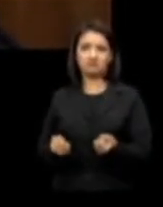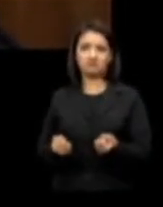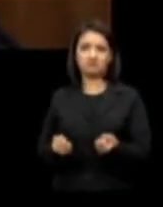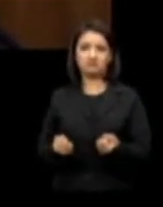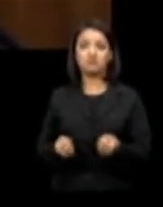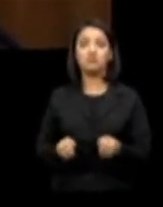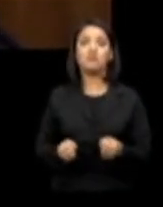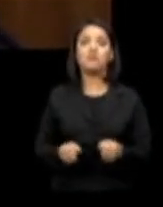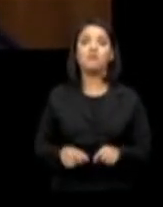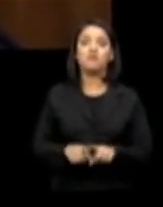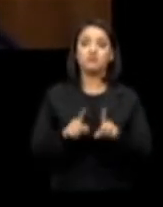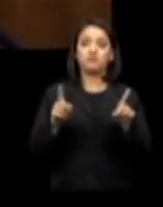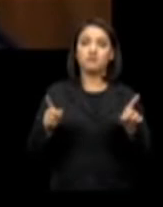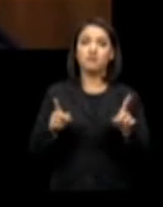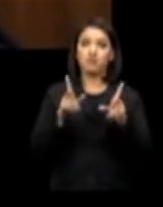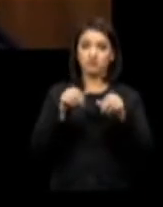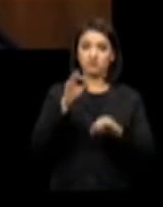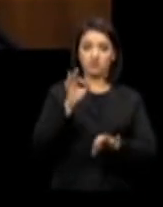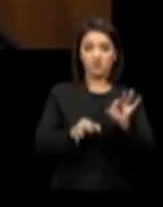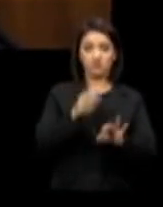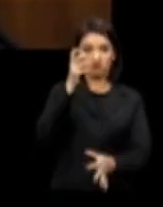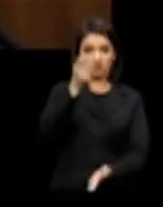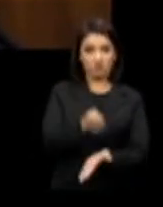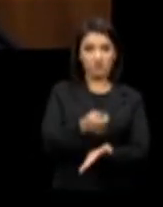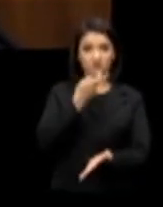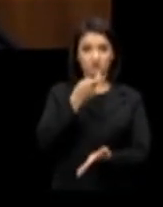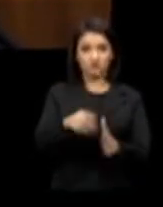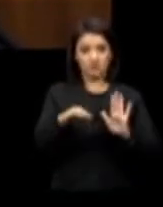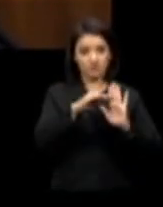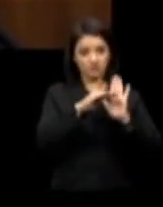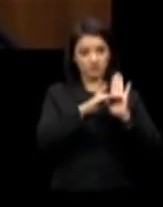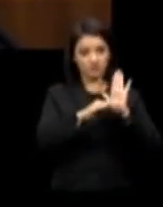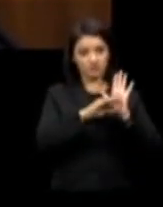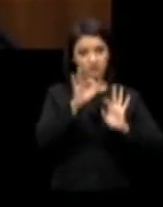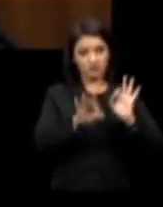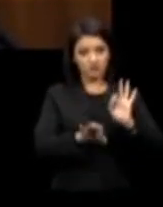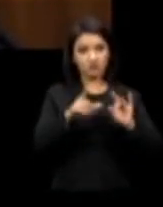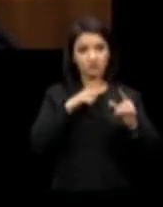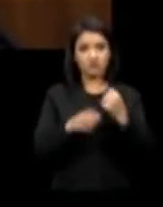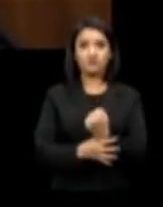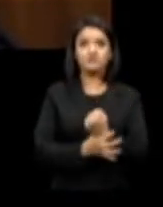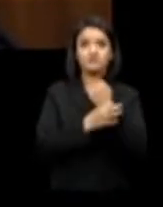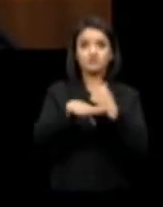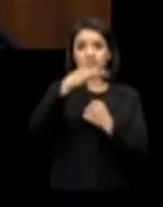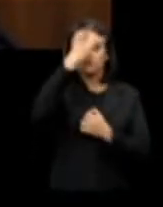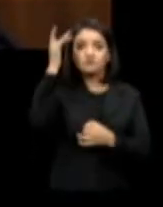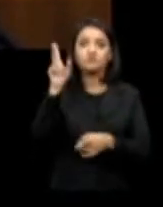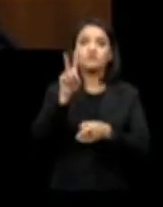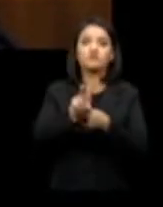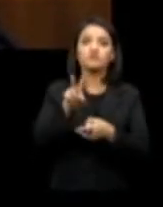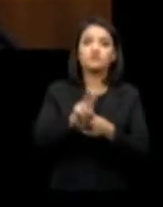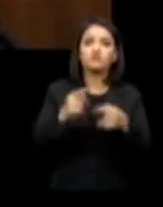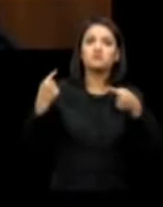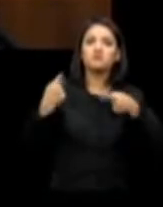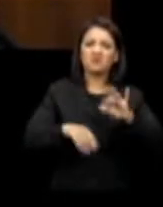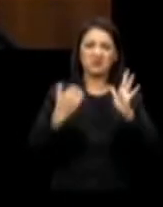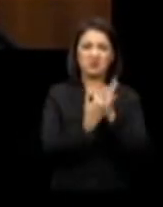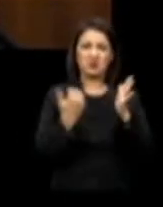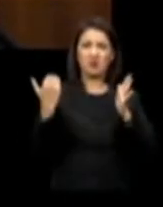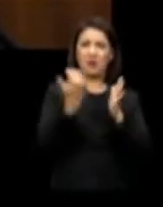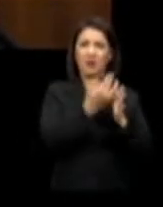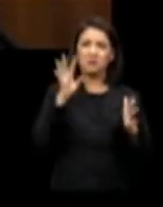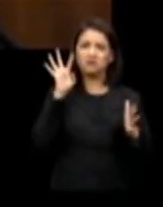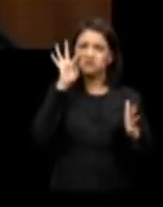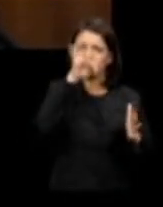Nas precisas palavras do juiz, as cláusulas jurídicas que garantem ao indivíduo proteção contra abusos de poderes